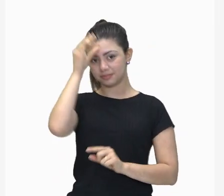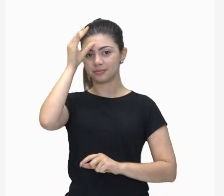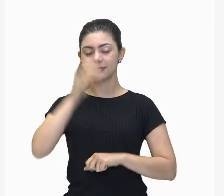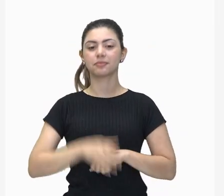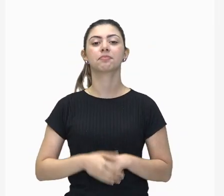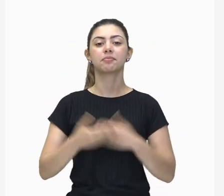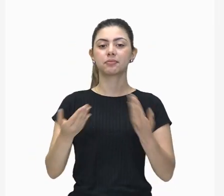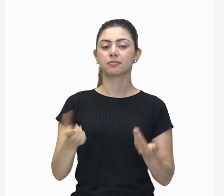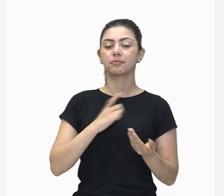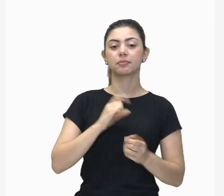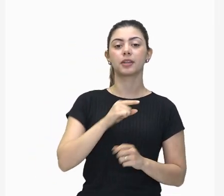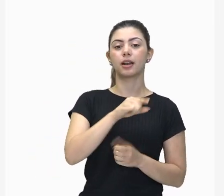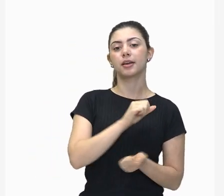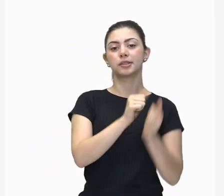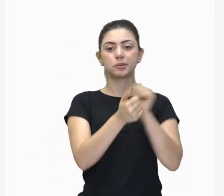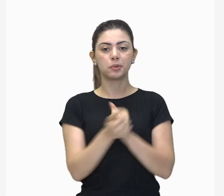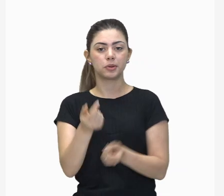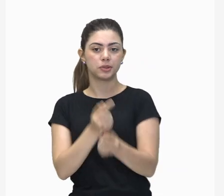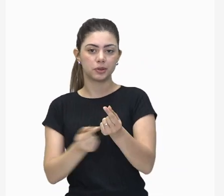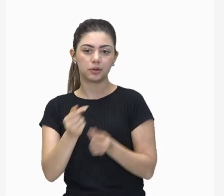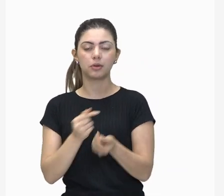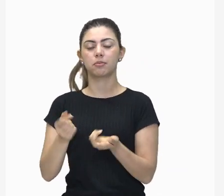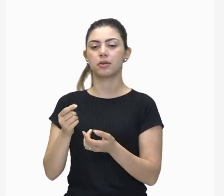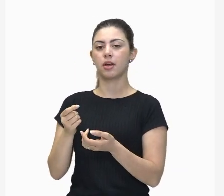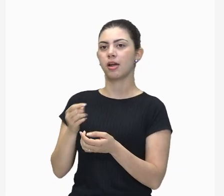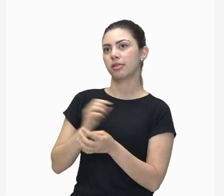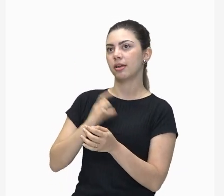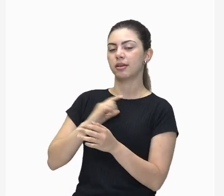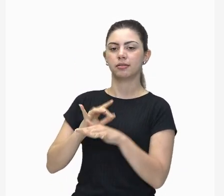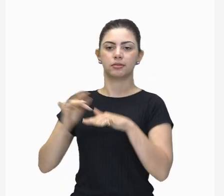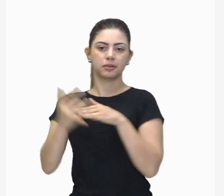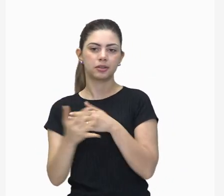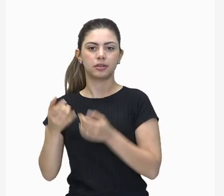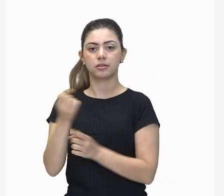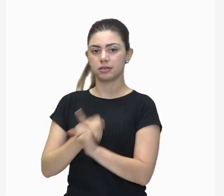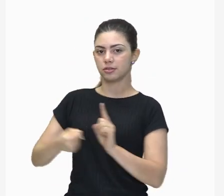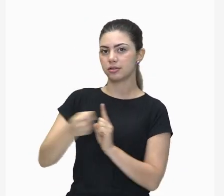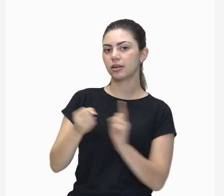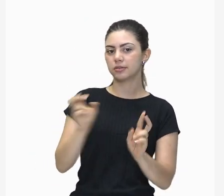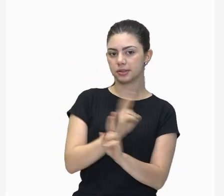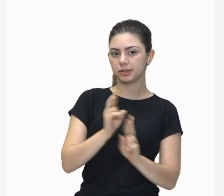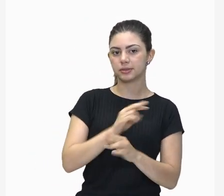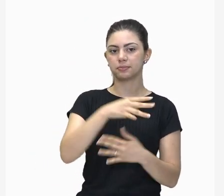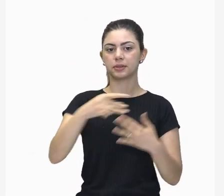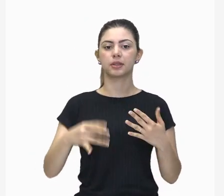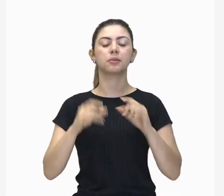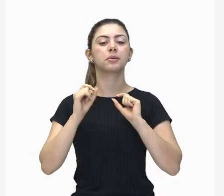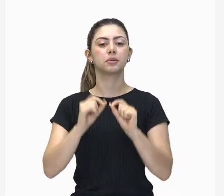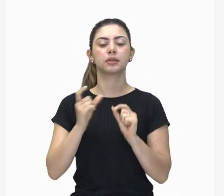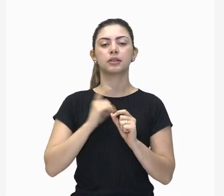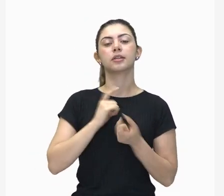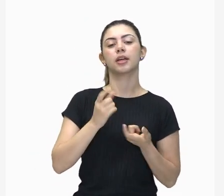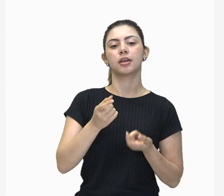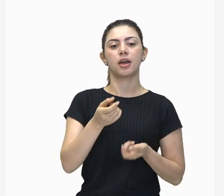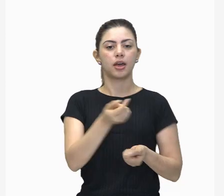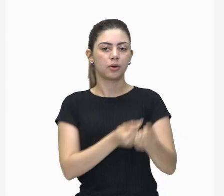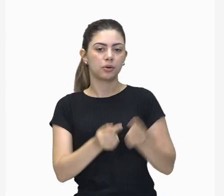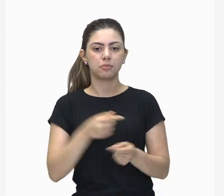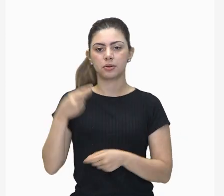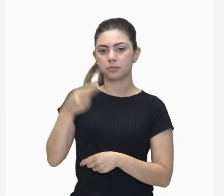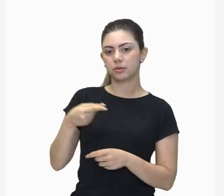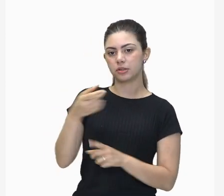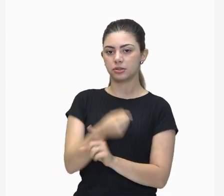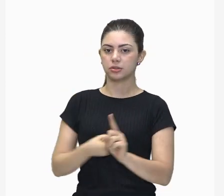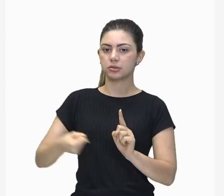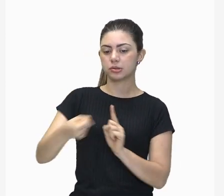a relação entre esporte, economia, mídia e sociedade. Detalhamento, papel econômico, político e